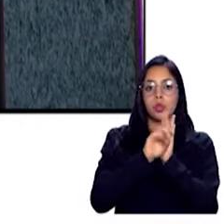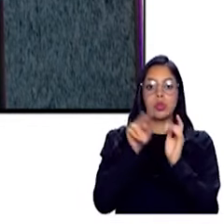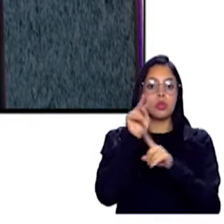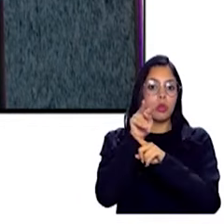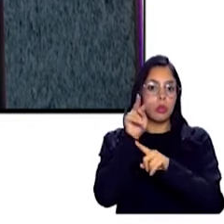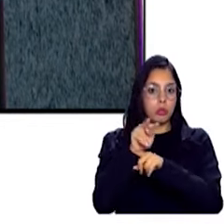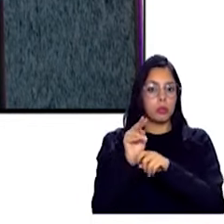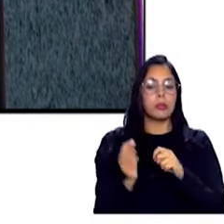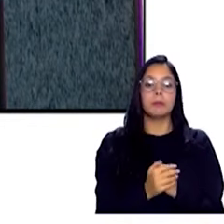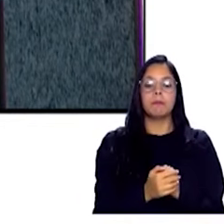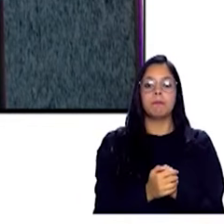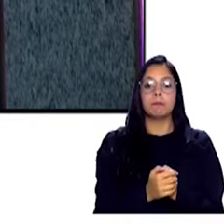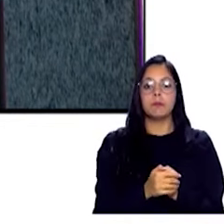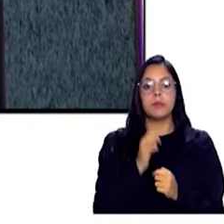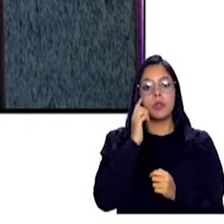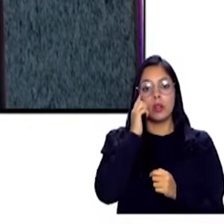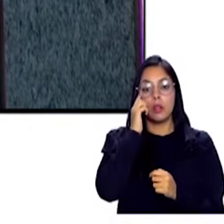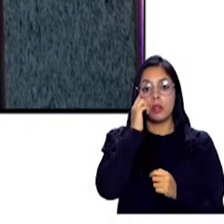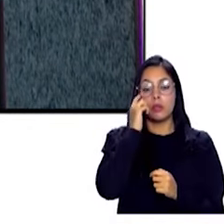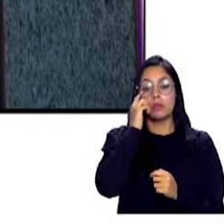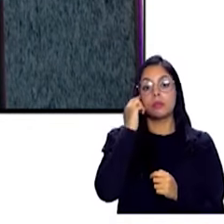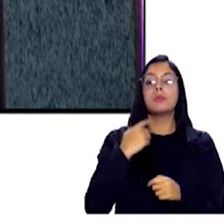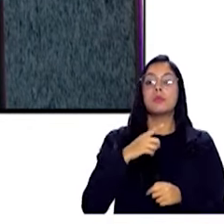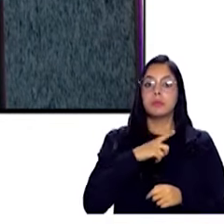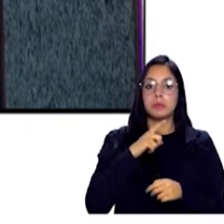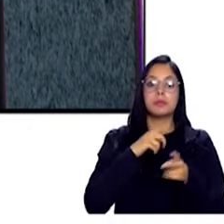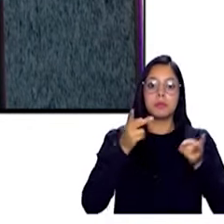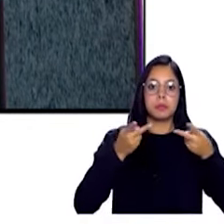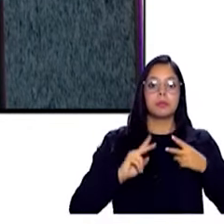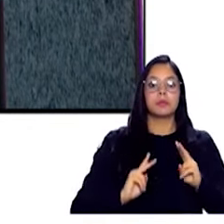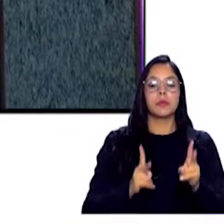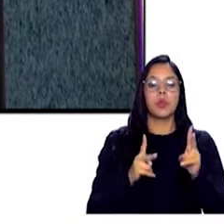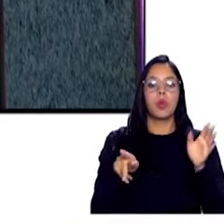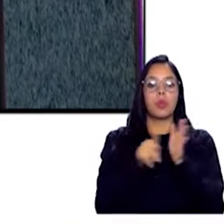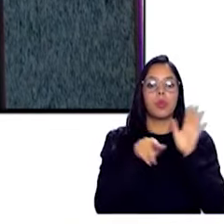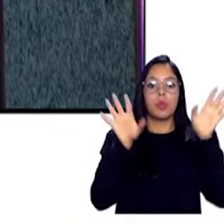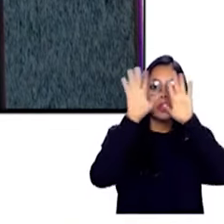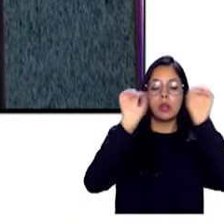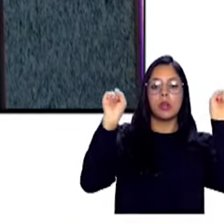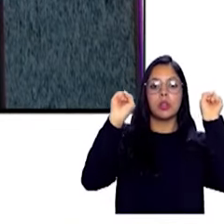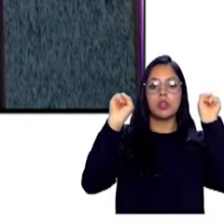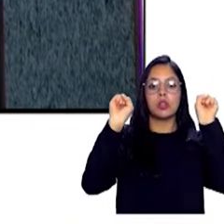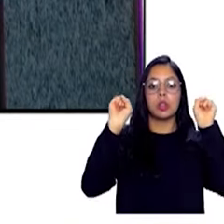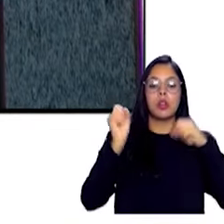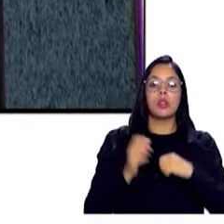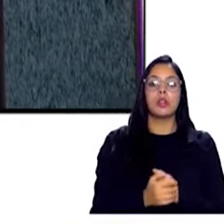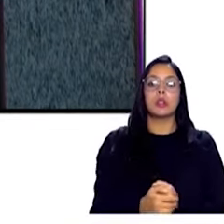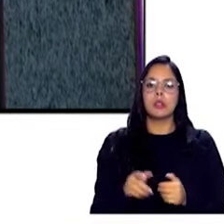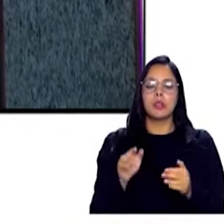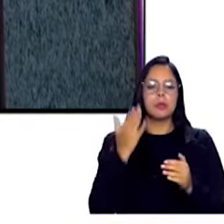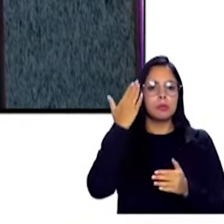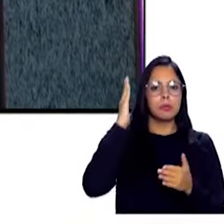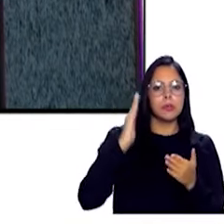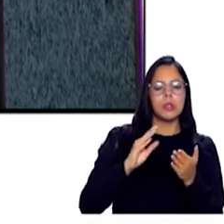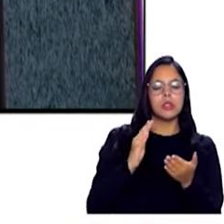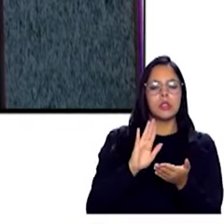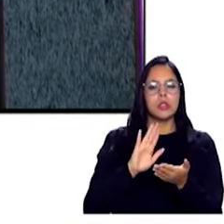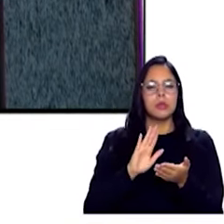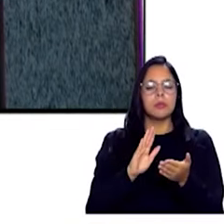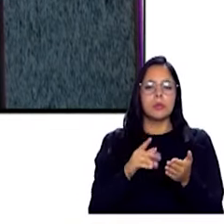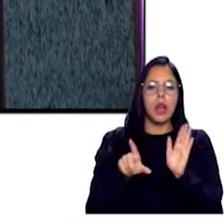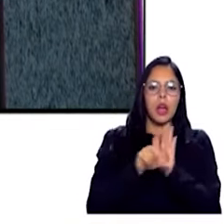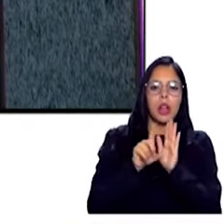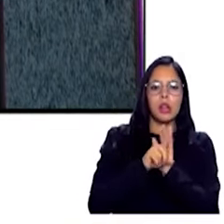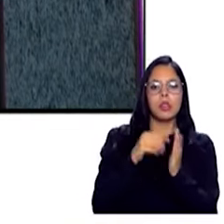imprescindível preservar a função da corte que interpreta a lei inclusive nos termos